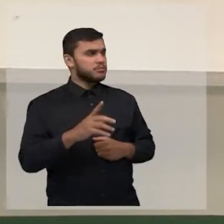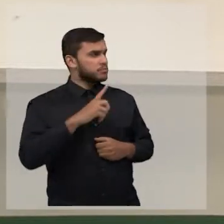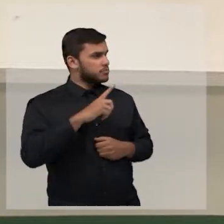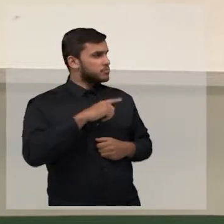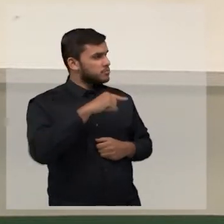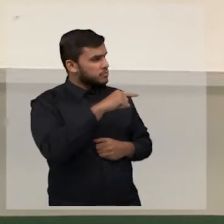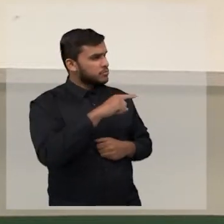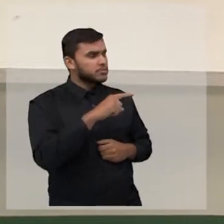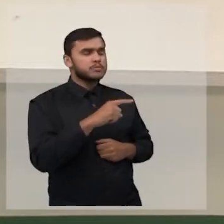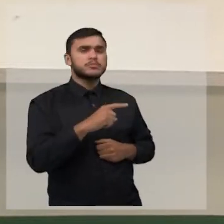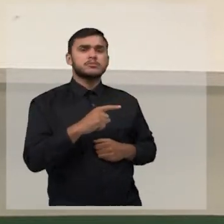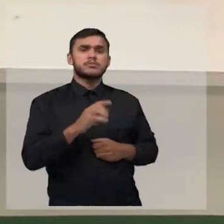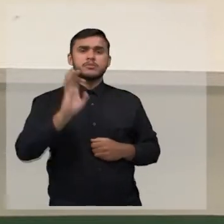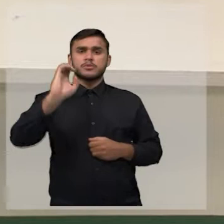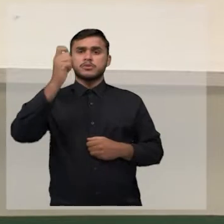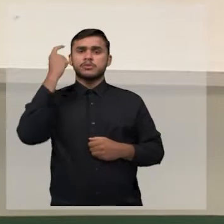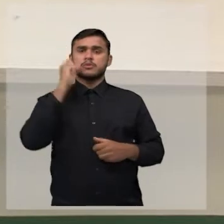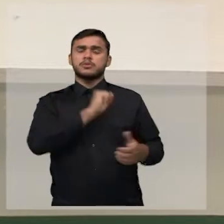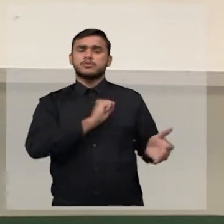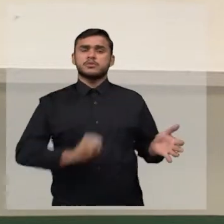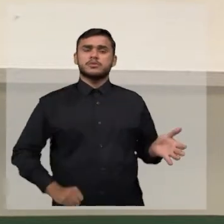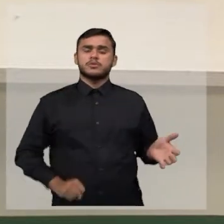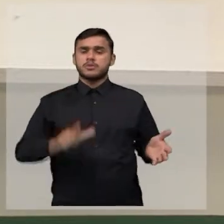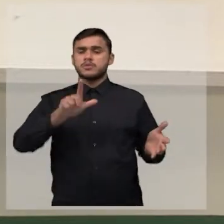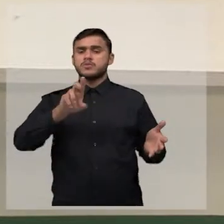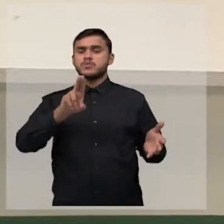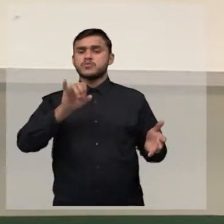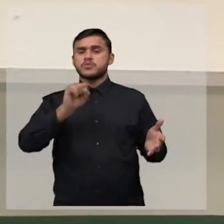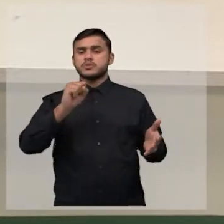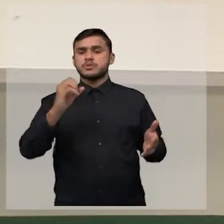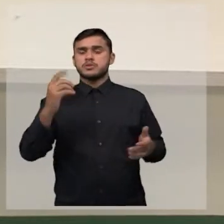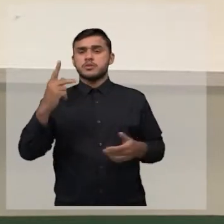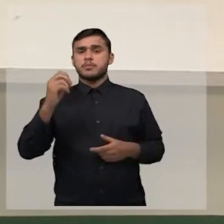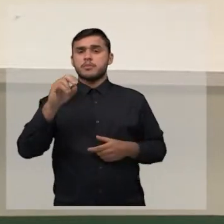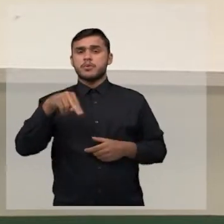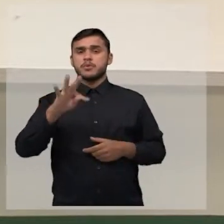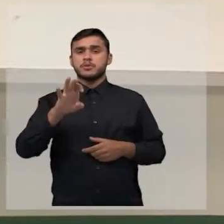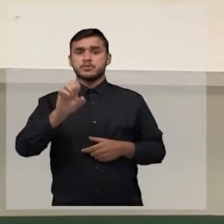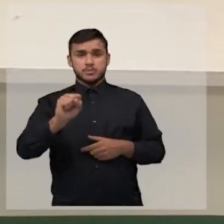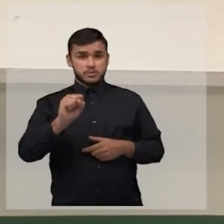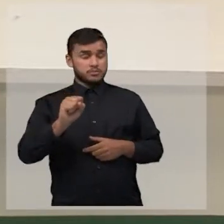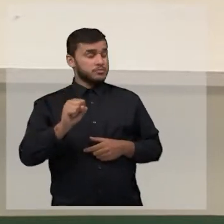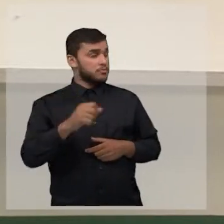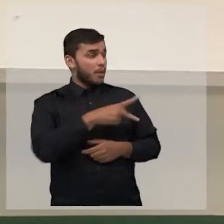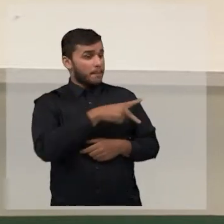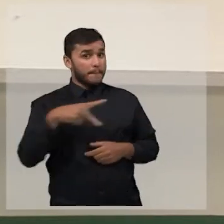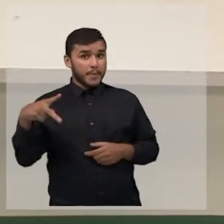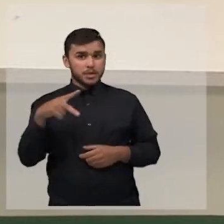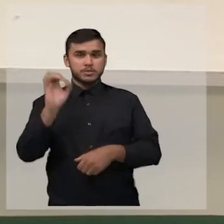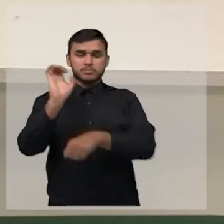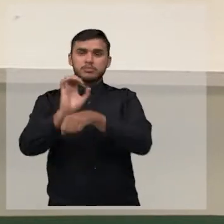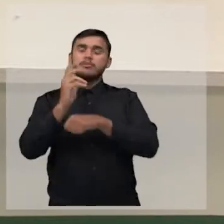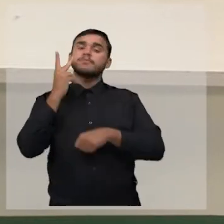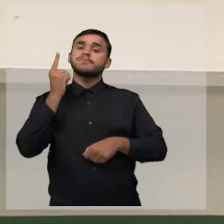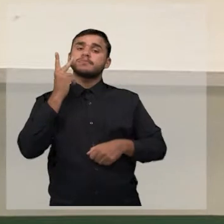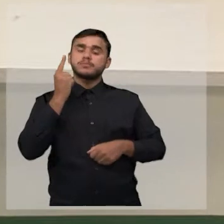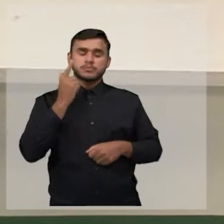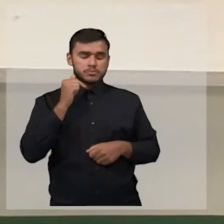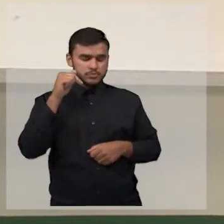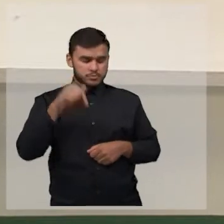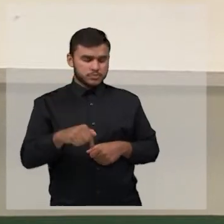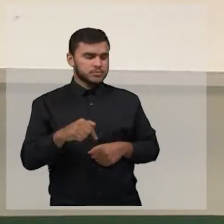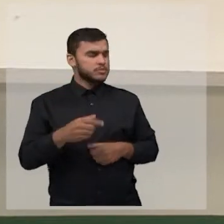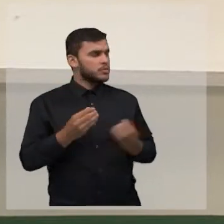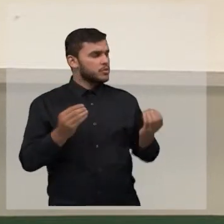com o retorno do senador Luiz Pontes à presidência estadual do partido, provável fusão